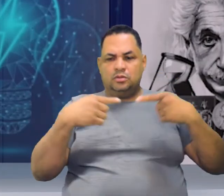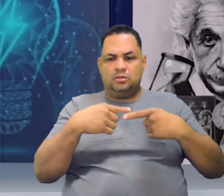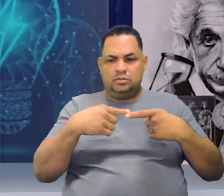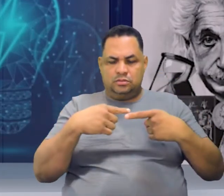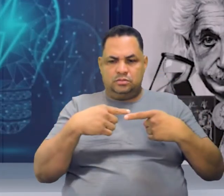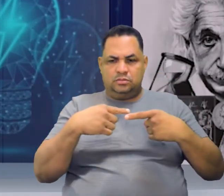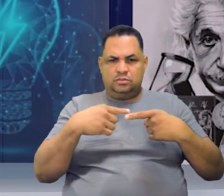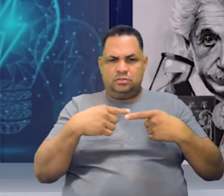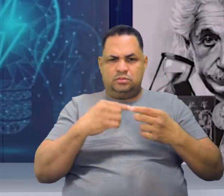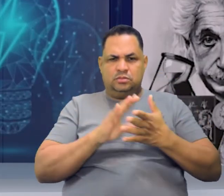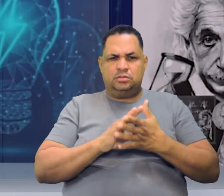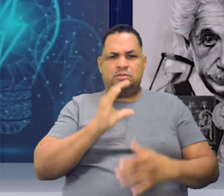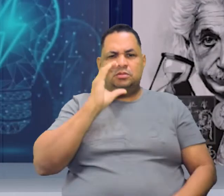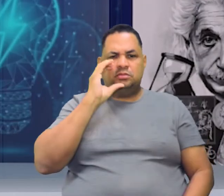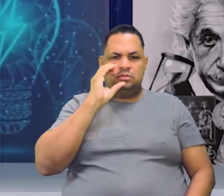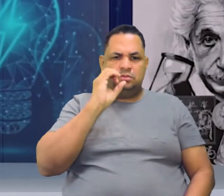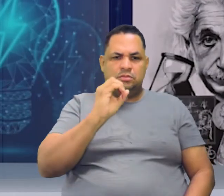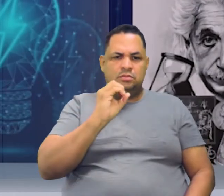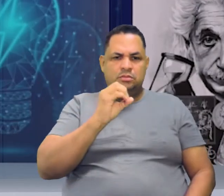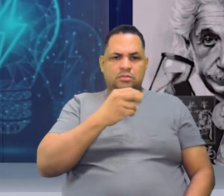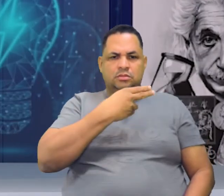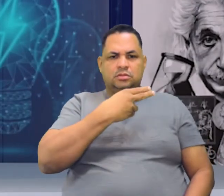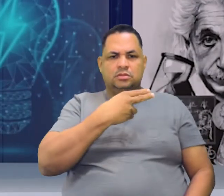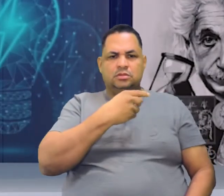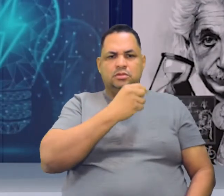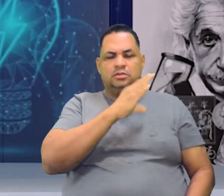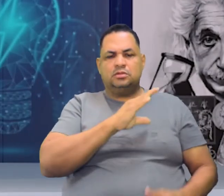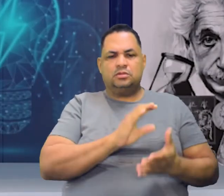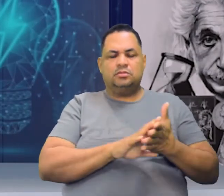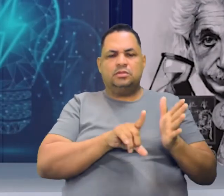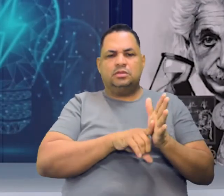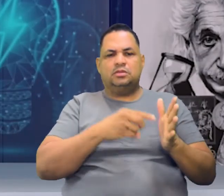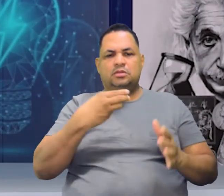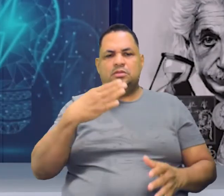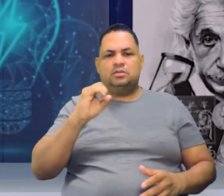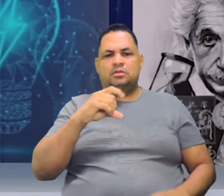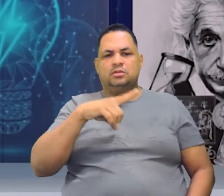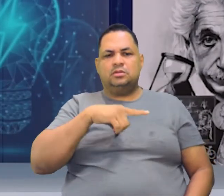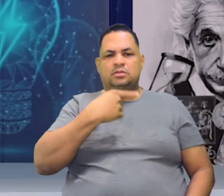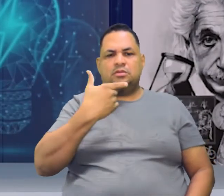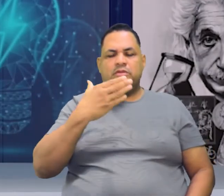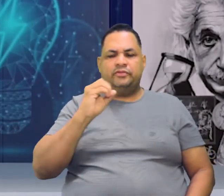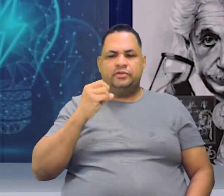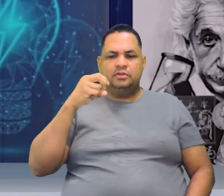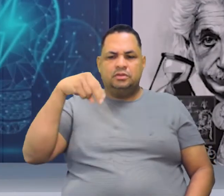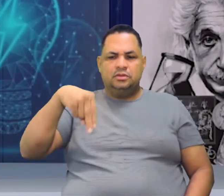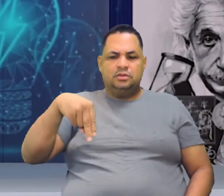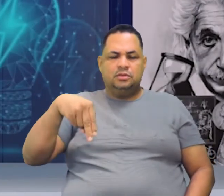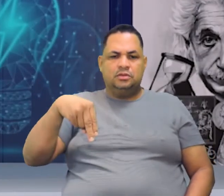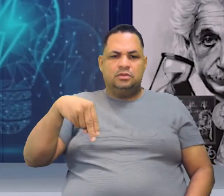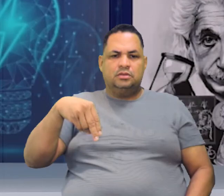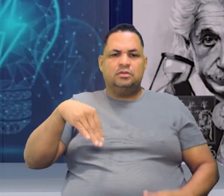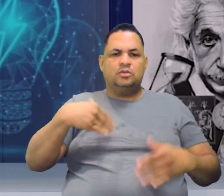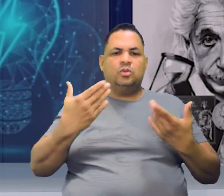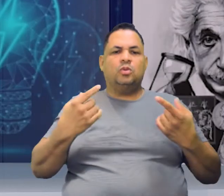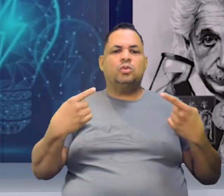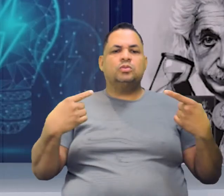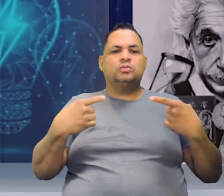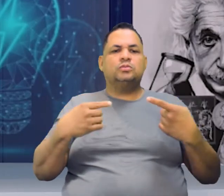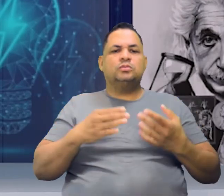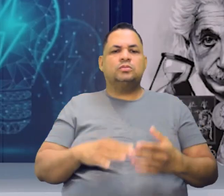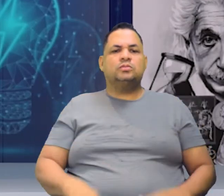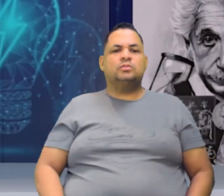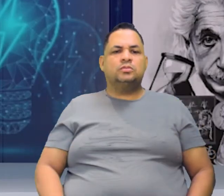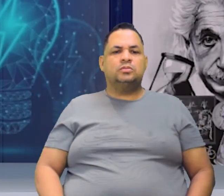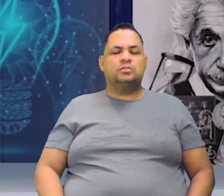30, a tua resultante vai ser quanto? 50 menos 30, aí você vai ter 20 newtons. Em que sentido vai ser? Vai